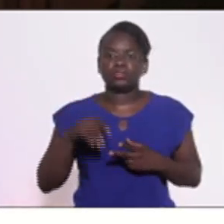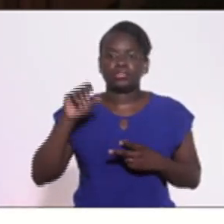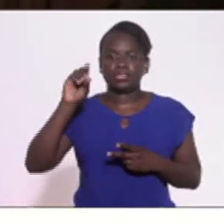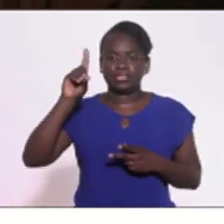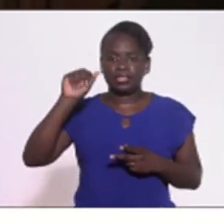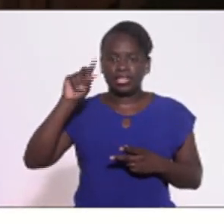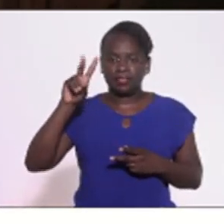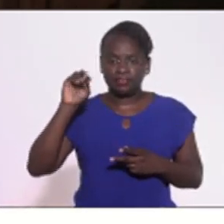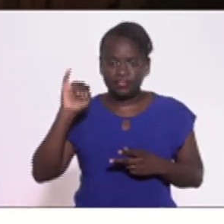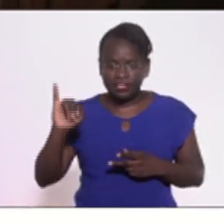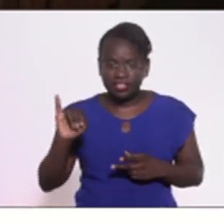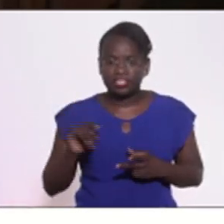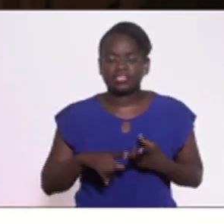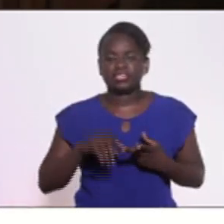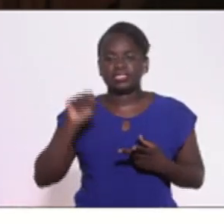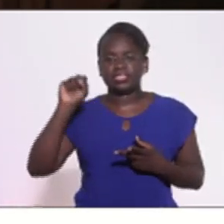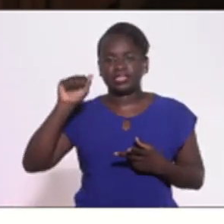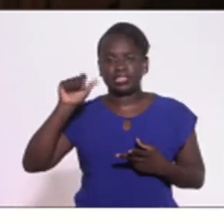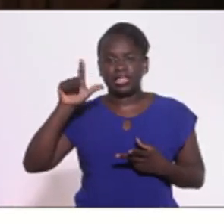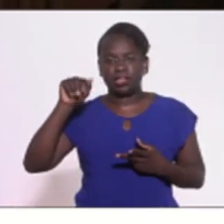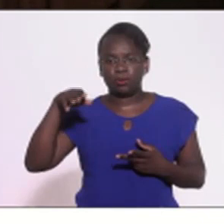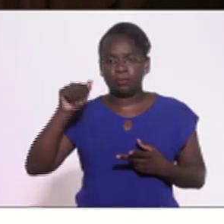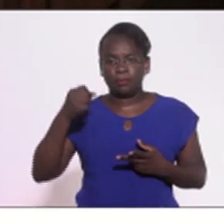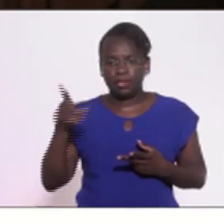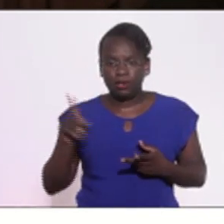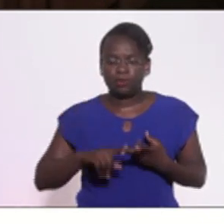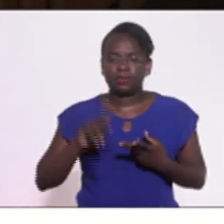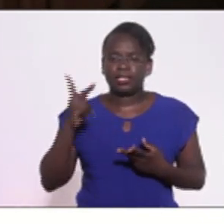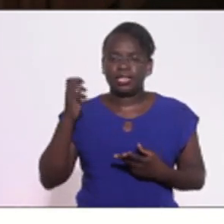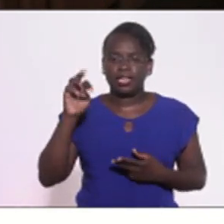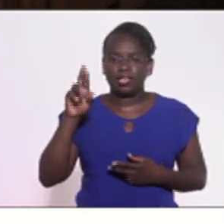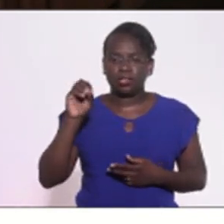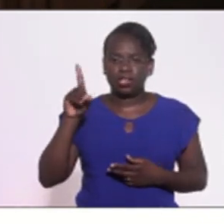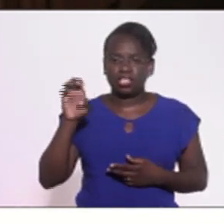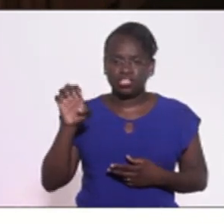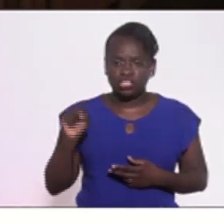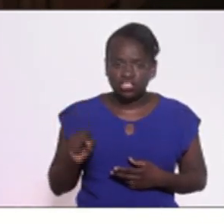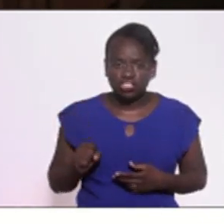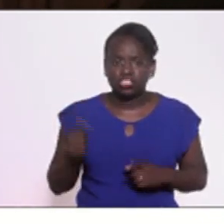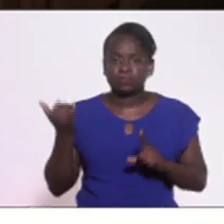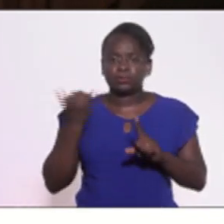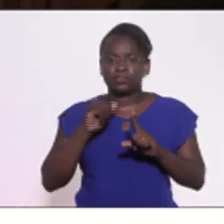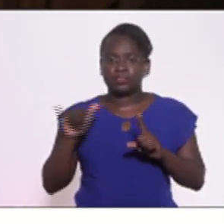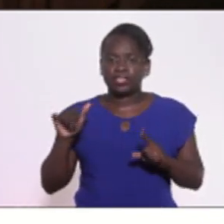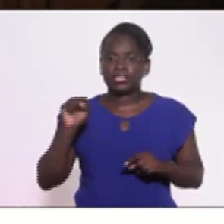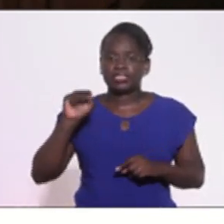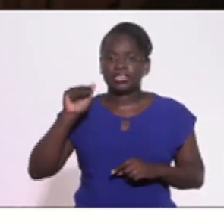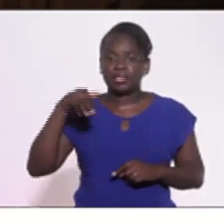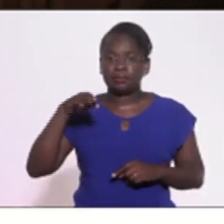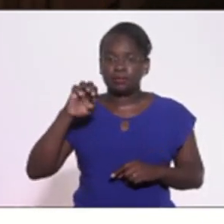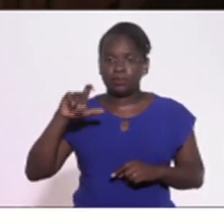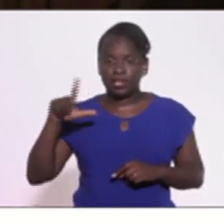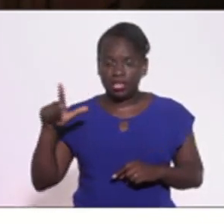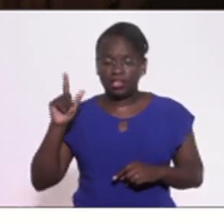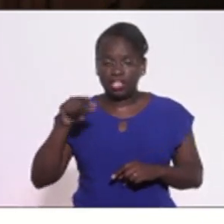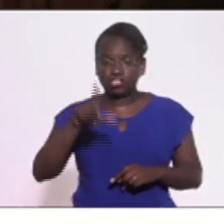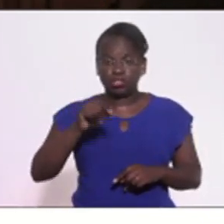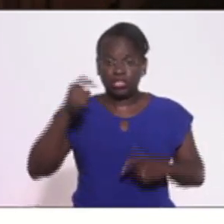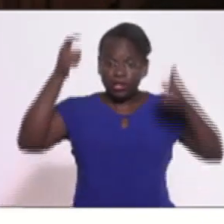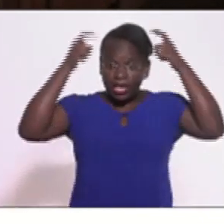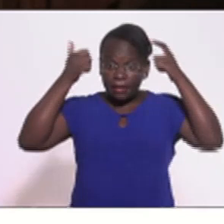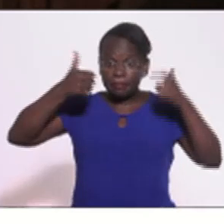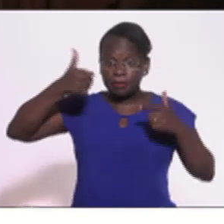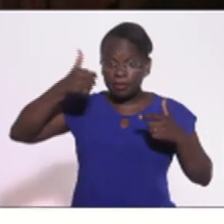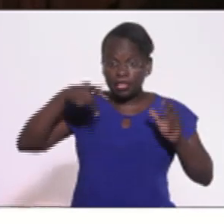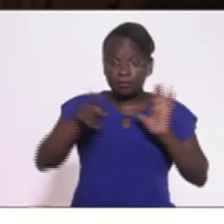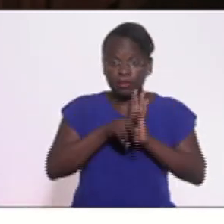Davi, sobre o rei Salomão, o rei Herodes, sobre o profeta Samuel, que ungiu o primeiro rei